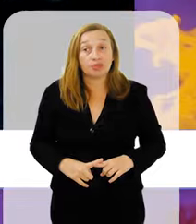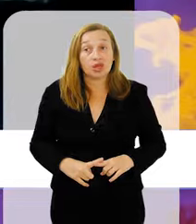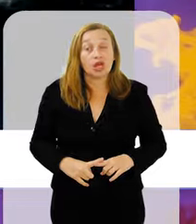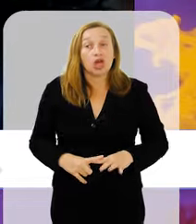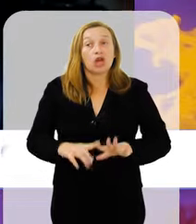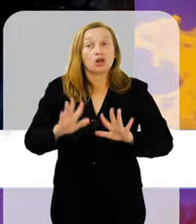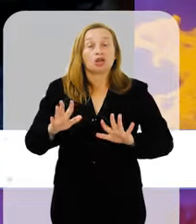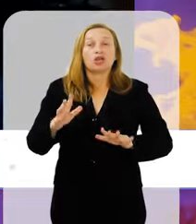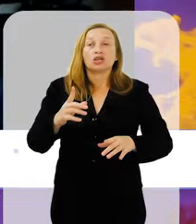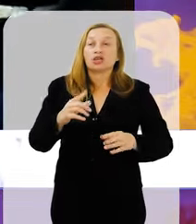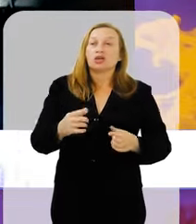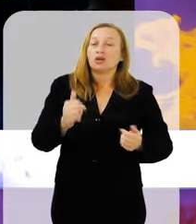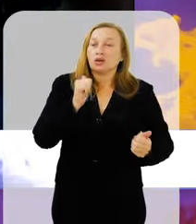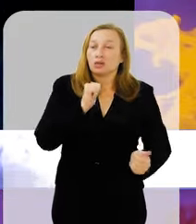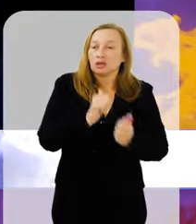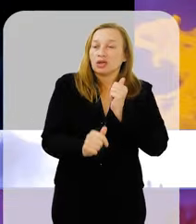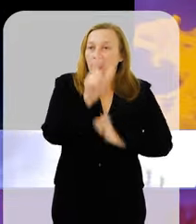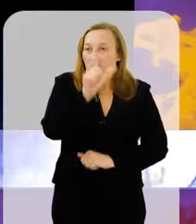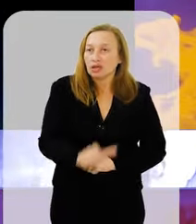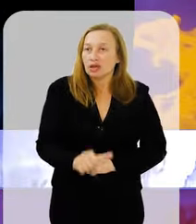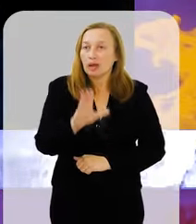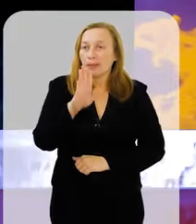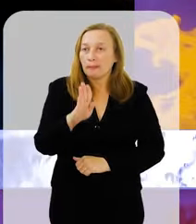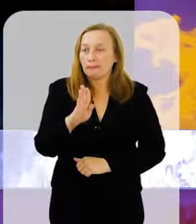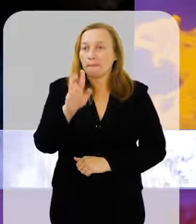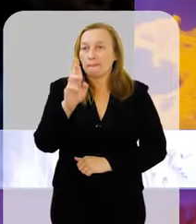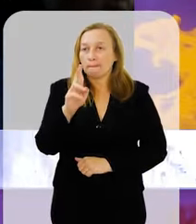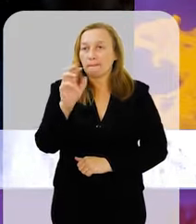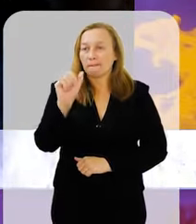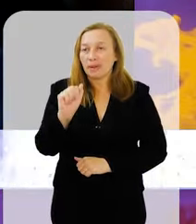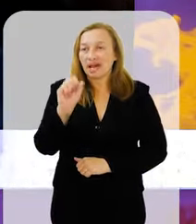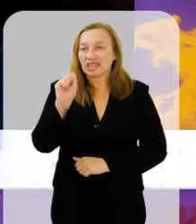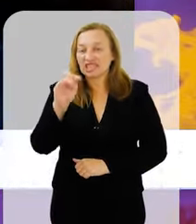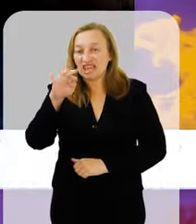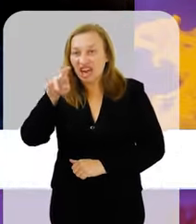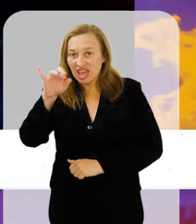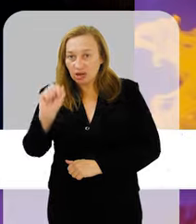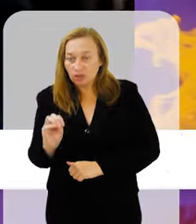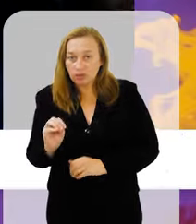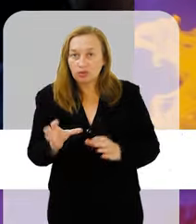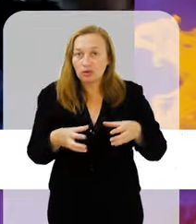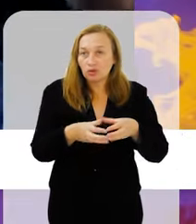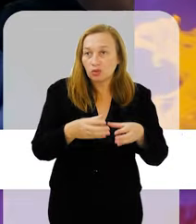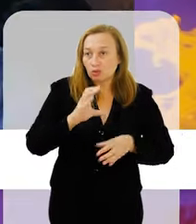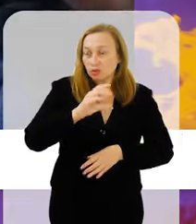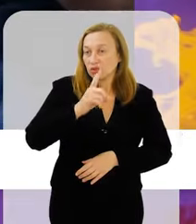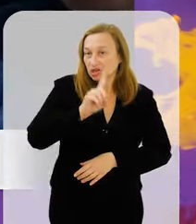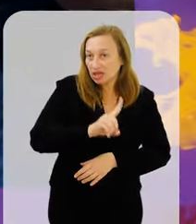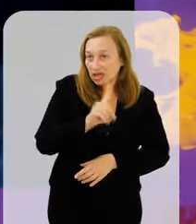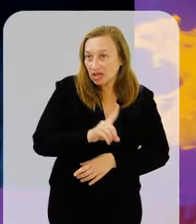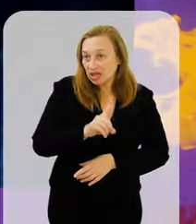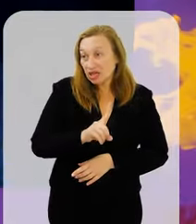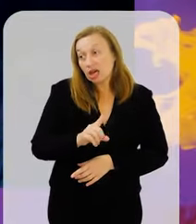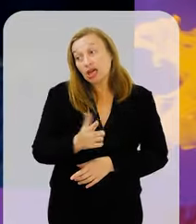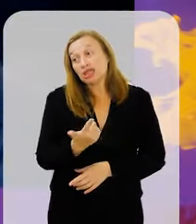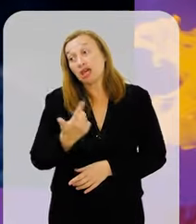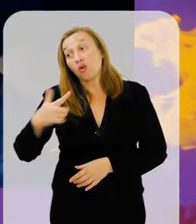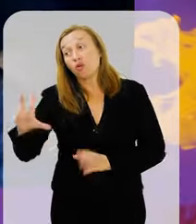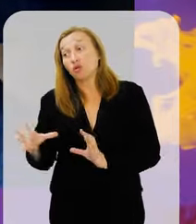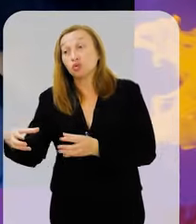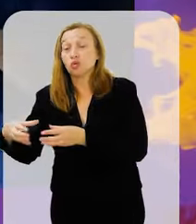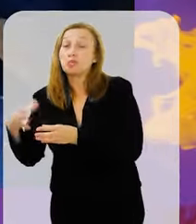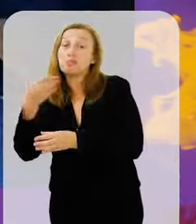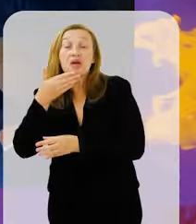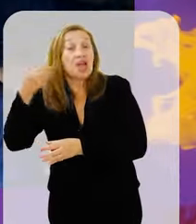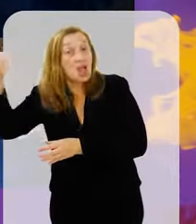difícil. Como a gente está jogando também o brasileiro da Série D, tem clubes aqui na Série A2 que são melhores do que os clubes